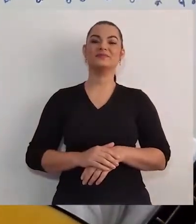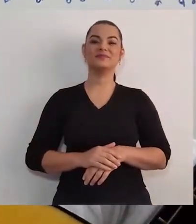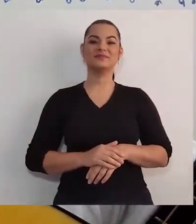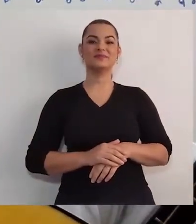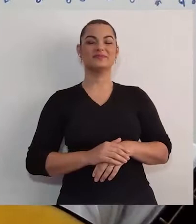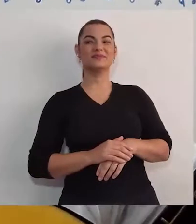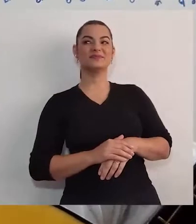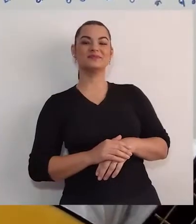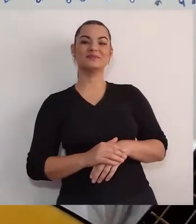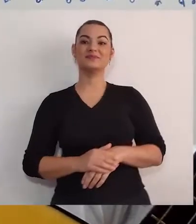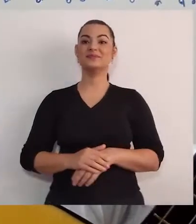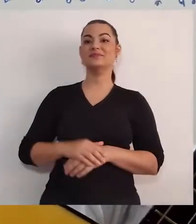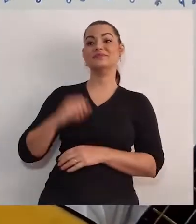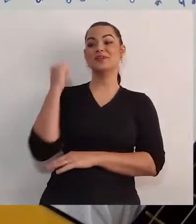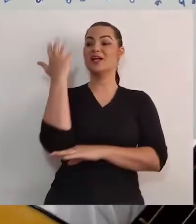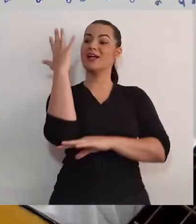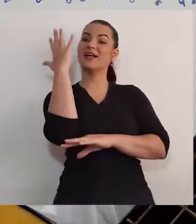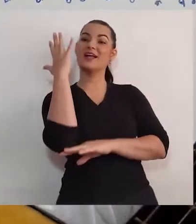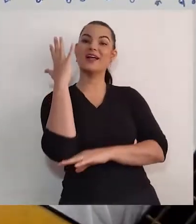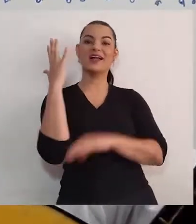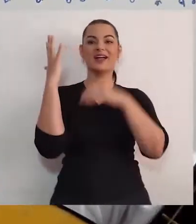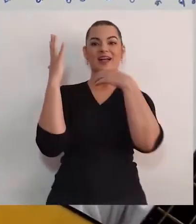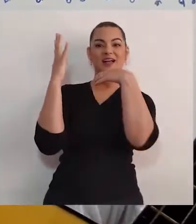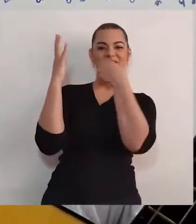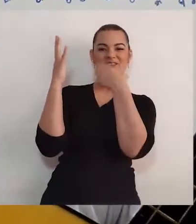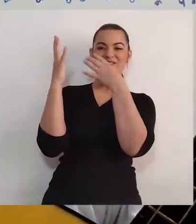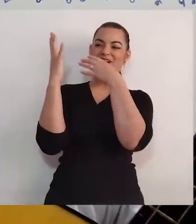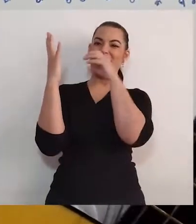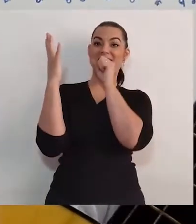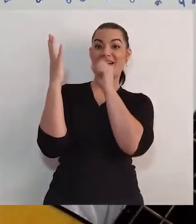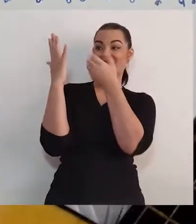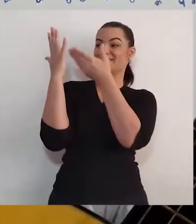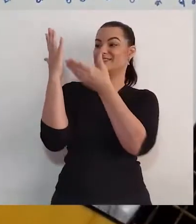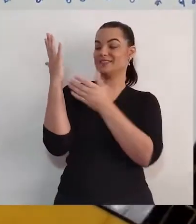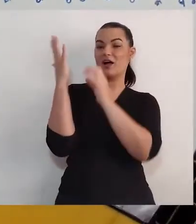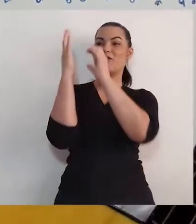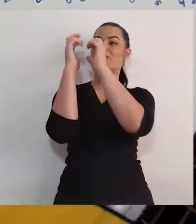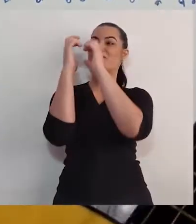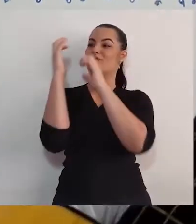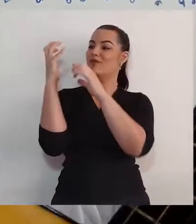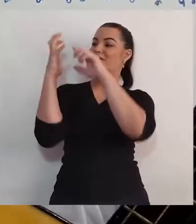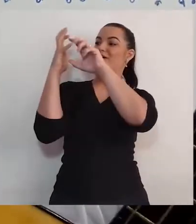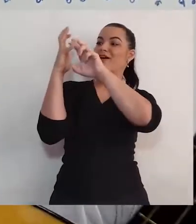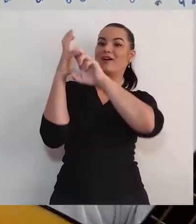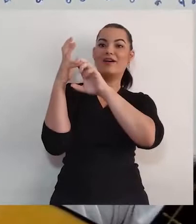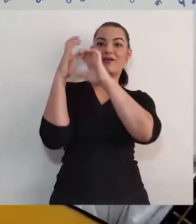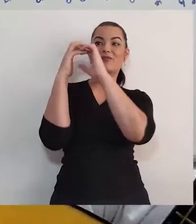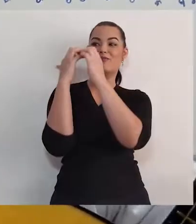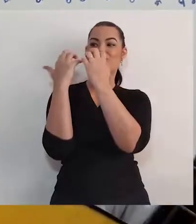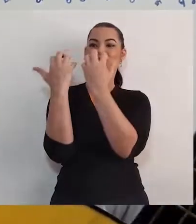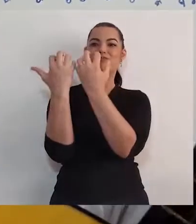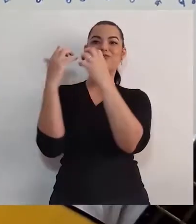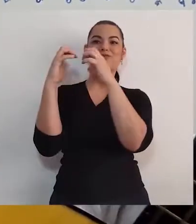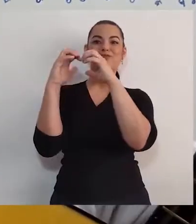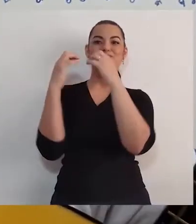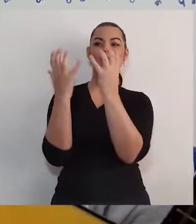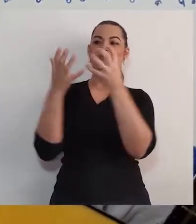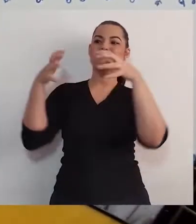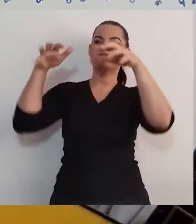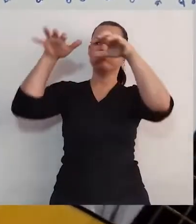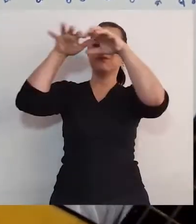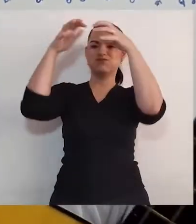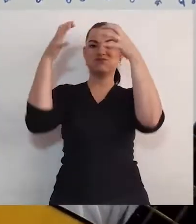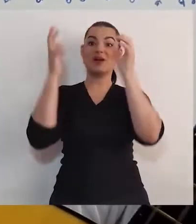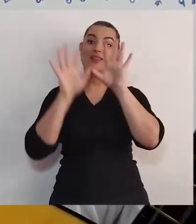parte. No pé da laranjeira tem um ninho de barro. Pode ser